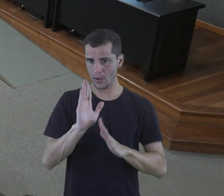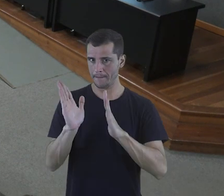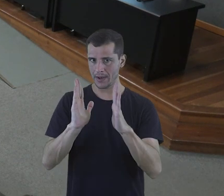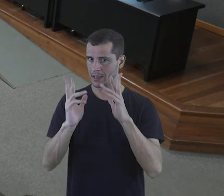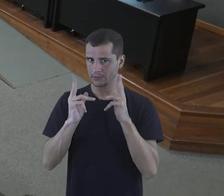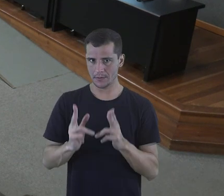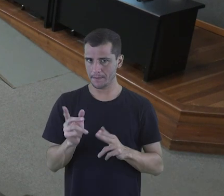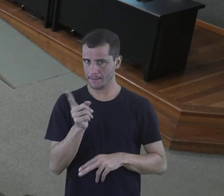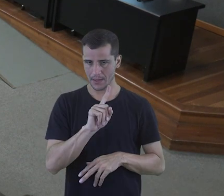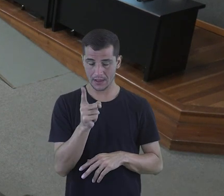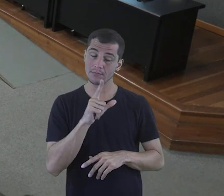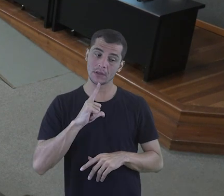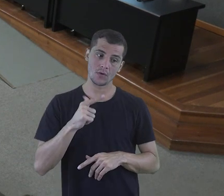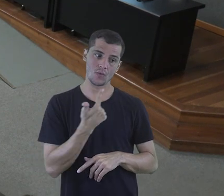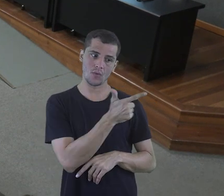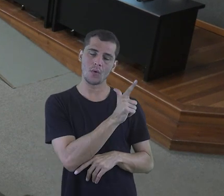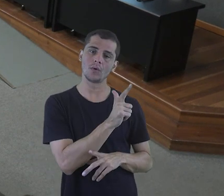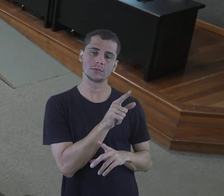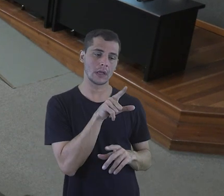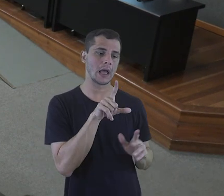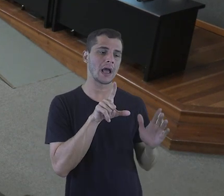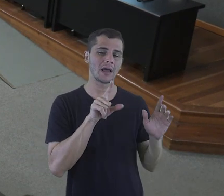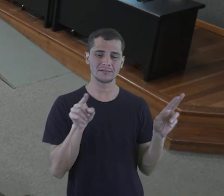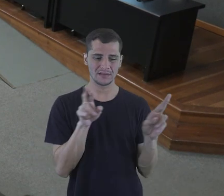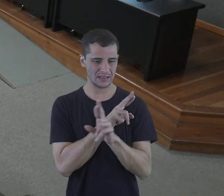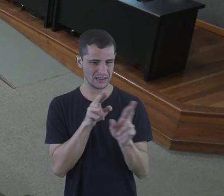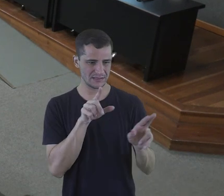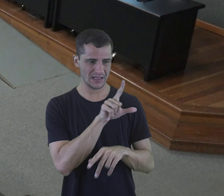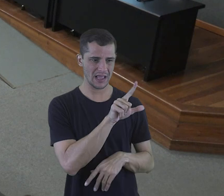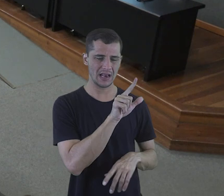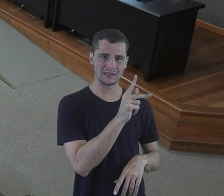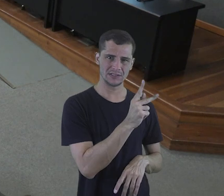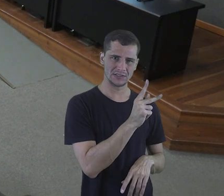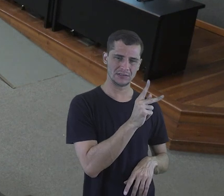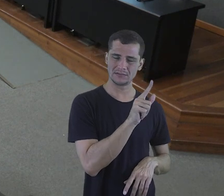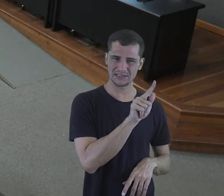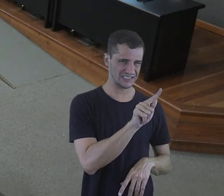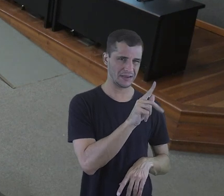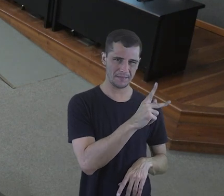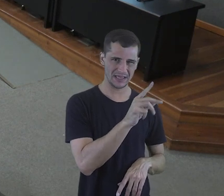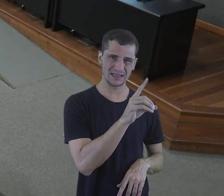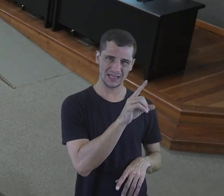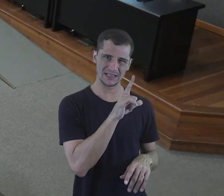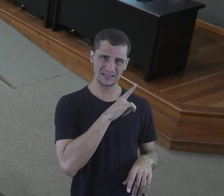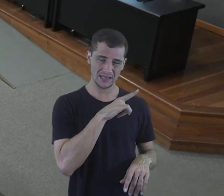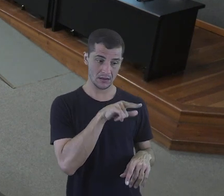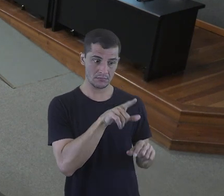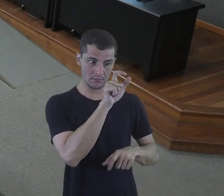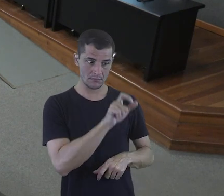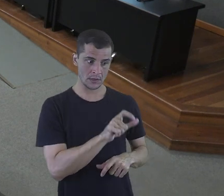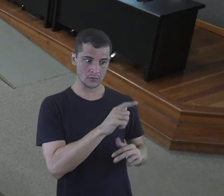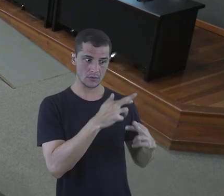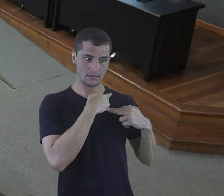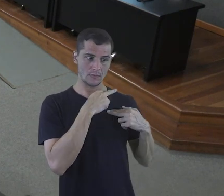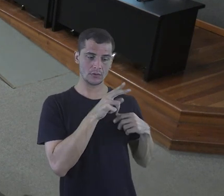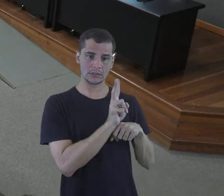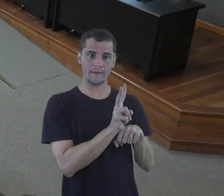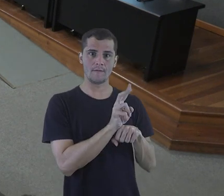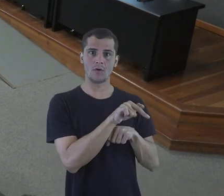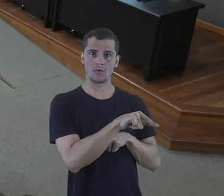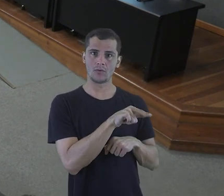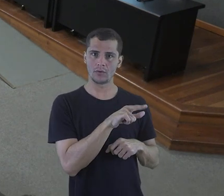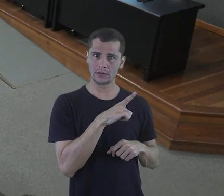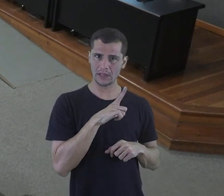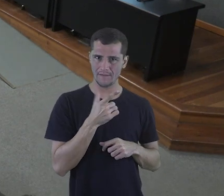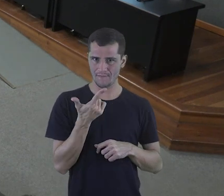esta solicitação tem relação com a LGPD o encarregado de dados não vai demorar 20 dias pela